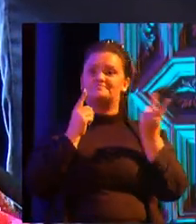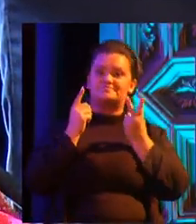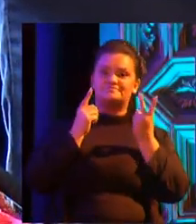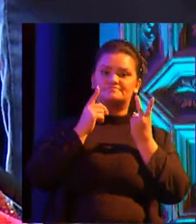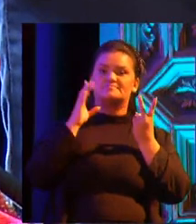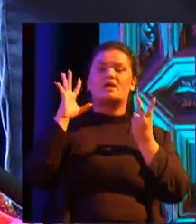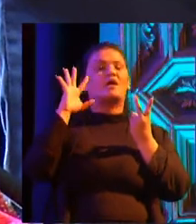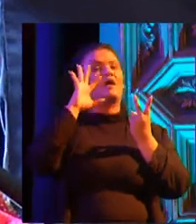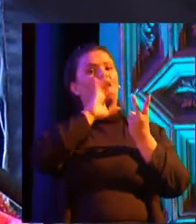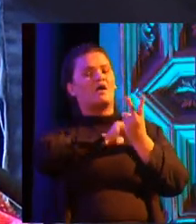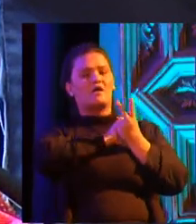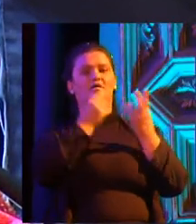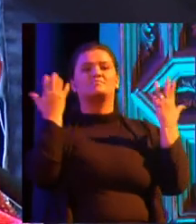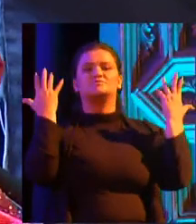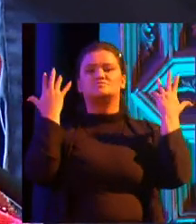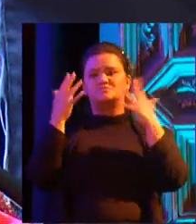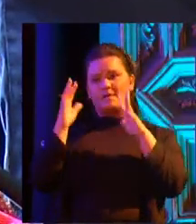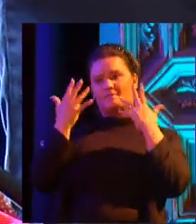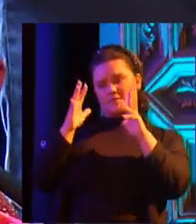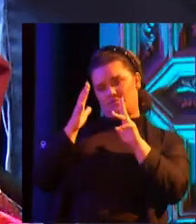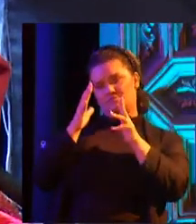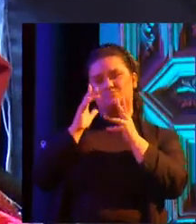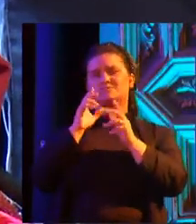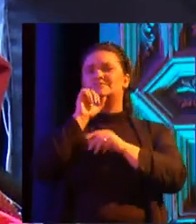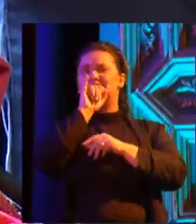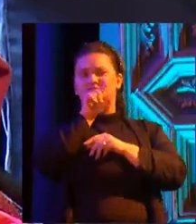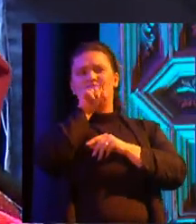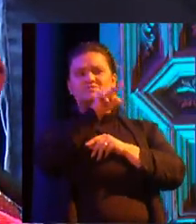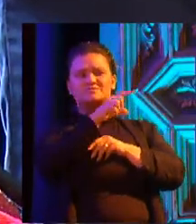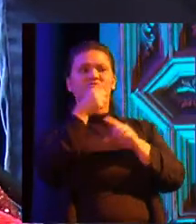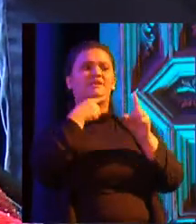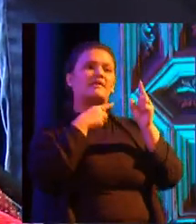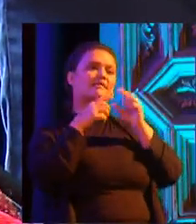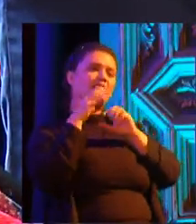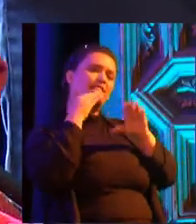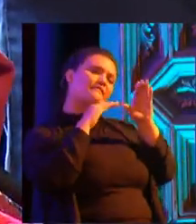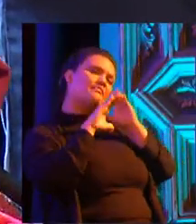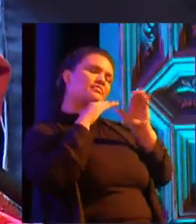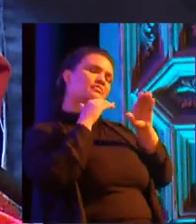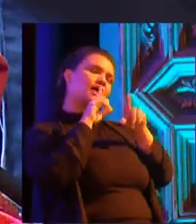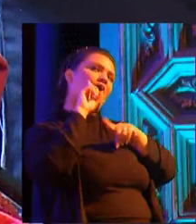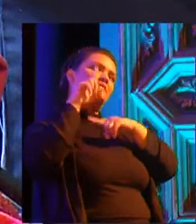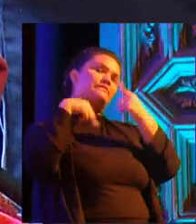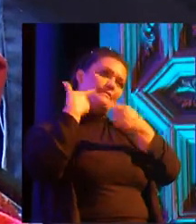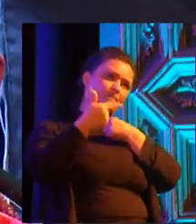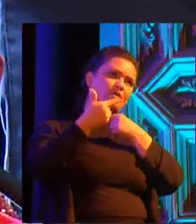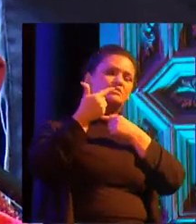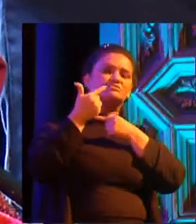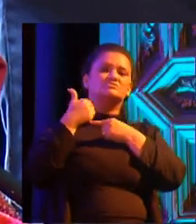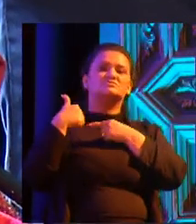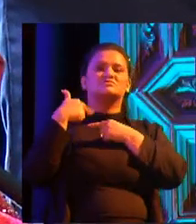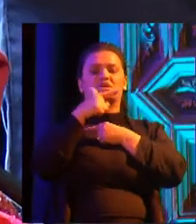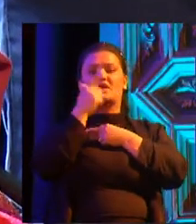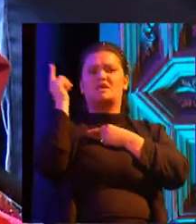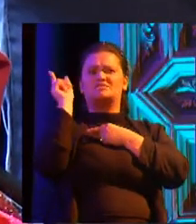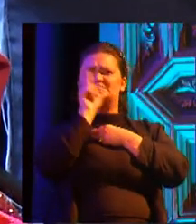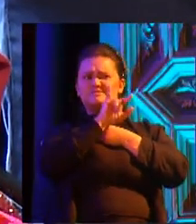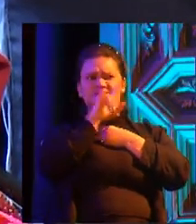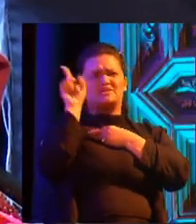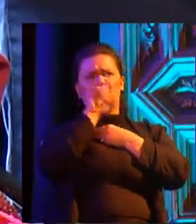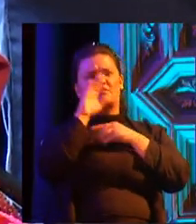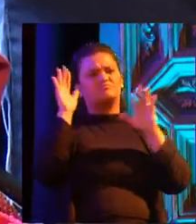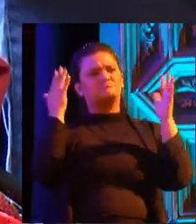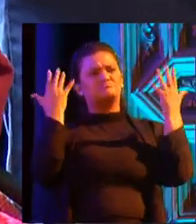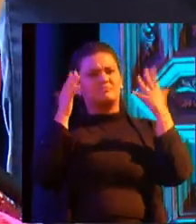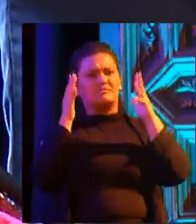adoram os aplausos. Se você cantar e você depois sair e não aplaudir, às vezes até